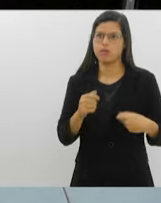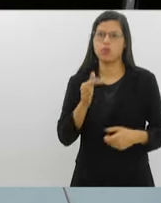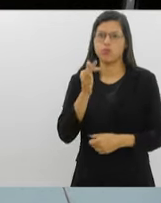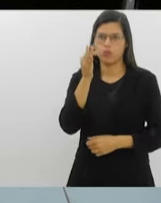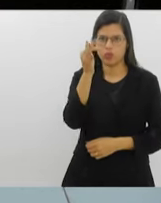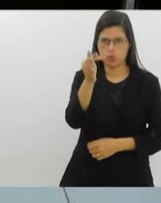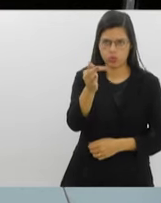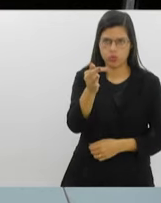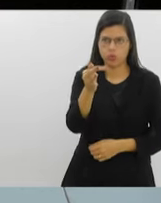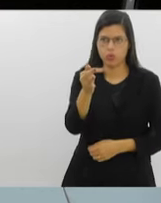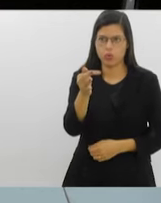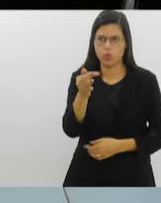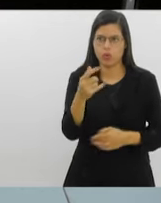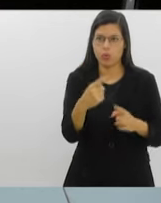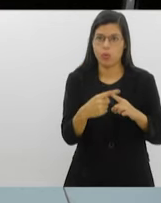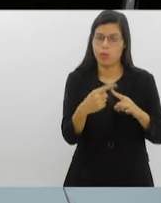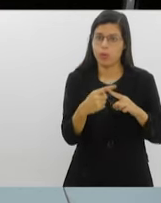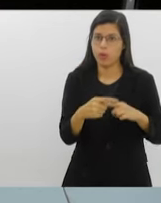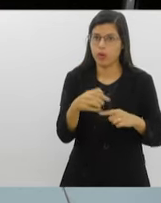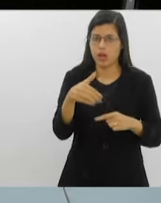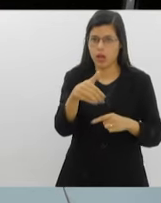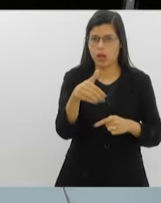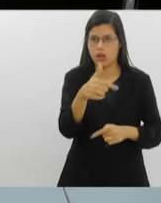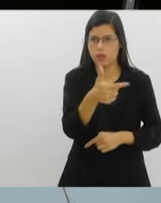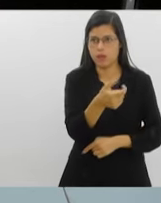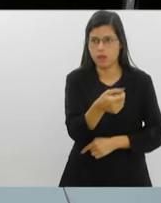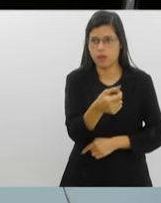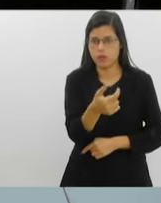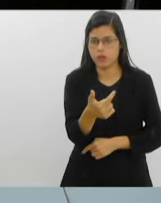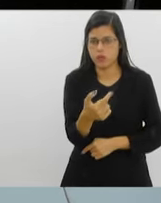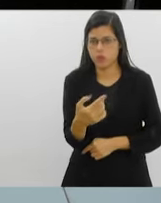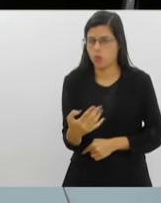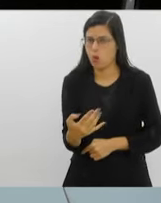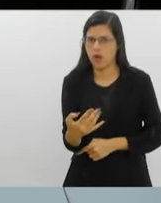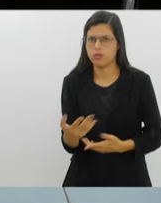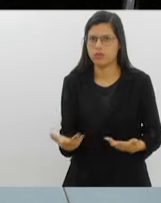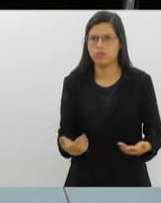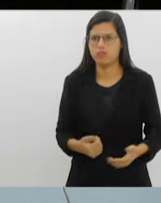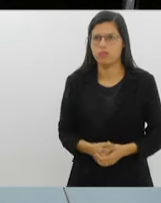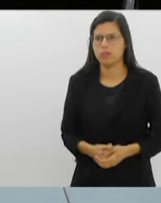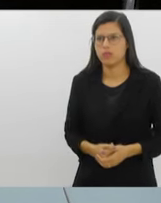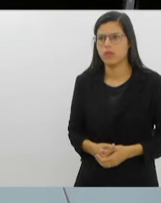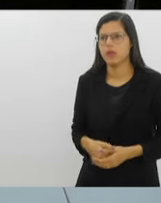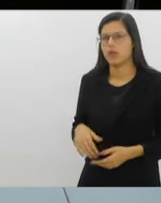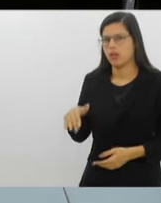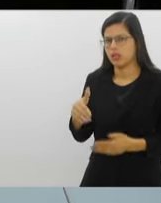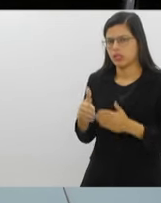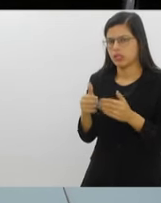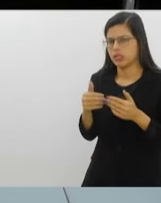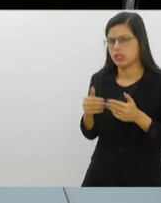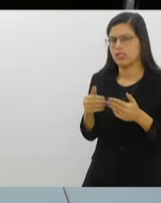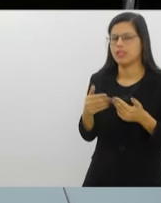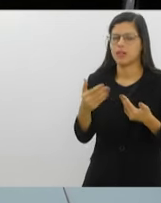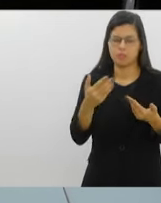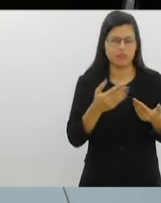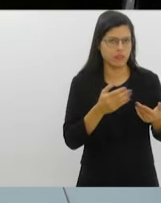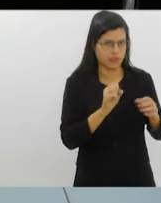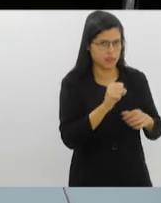né? Porque no presente, em 2024... Se excelência me concede uma parte. Perfeitamente, jovem talentoso.